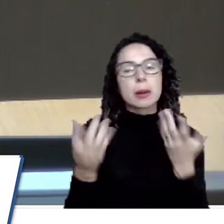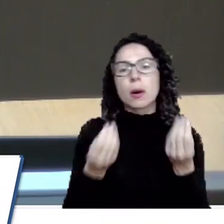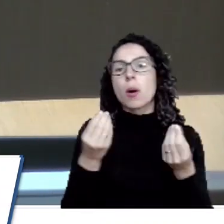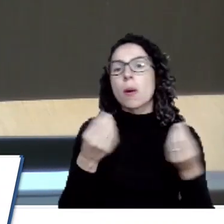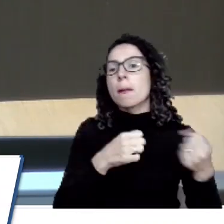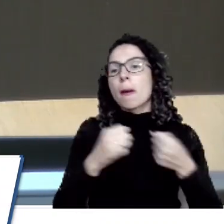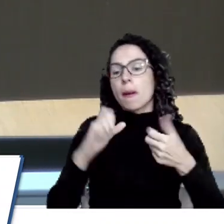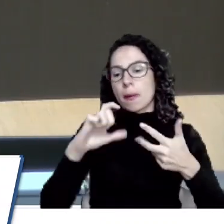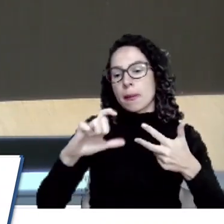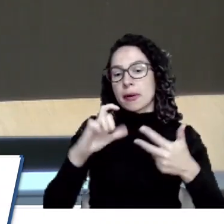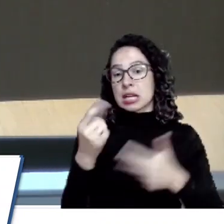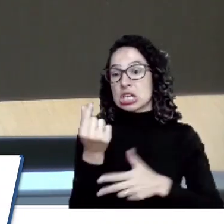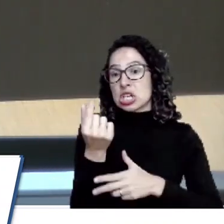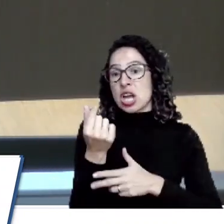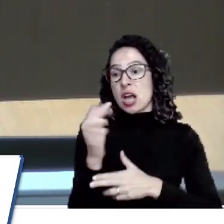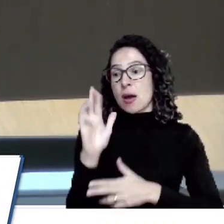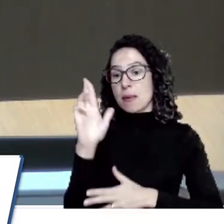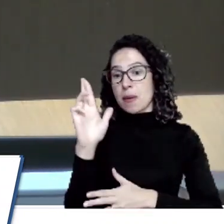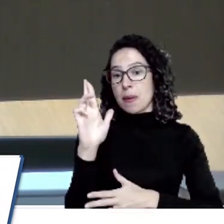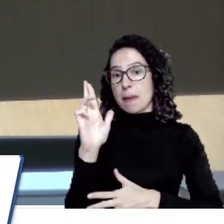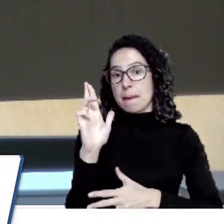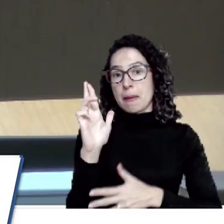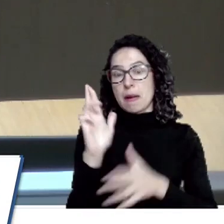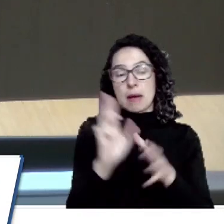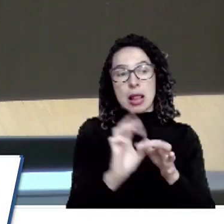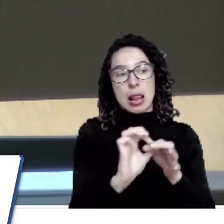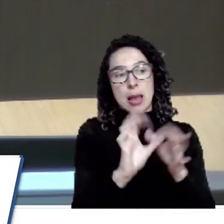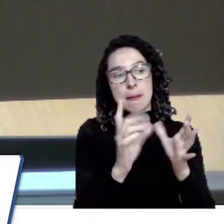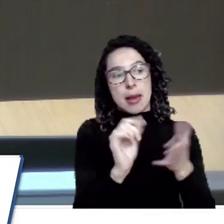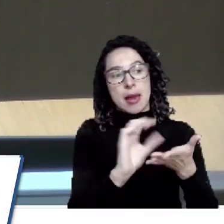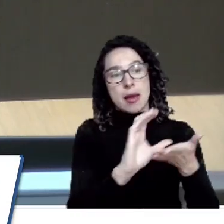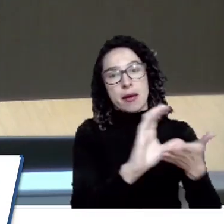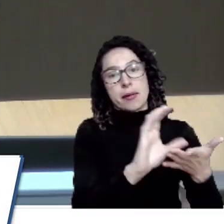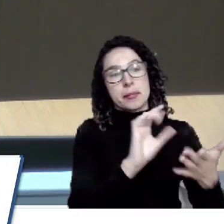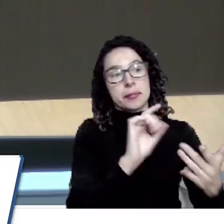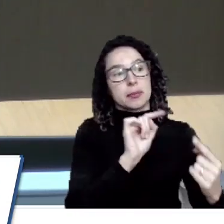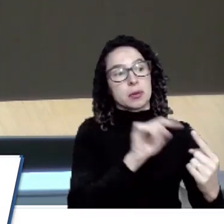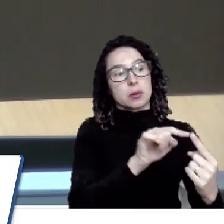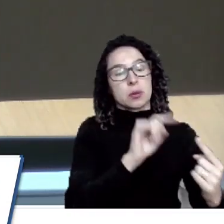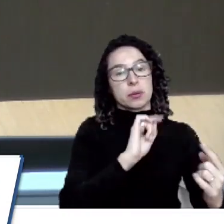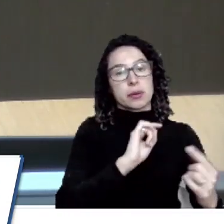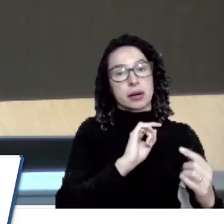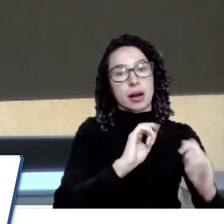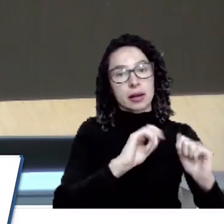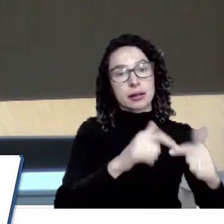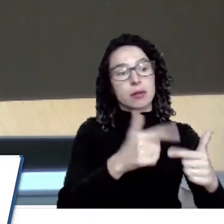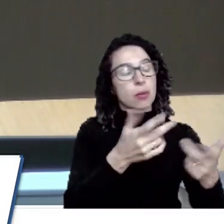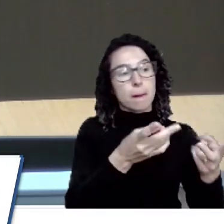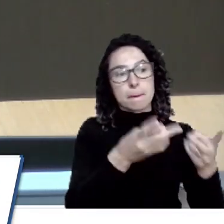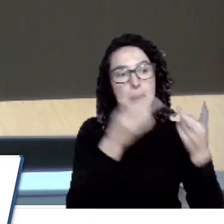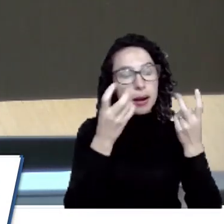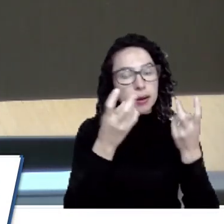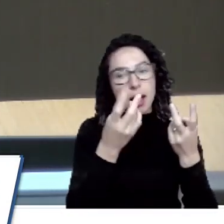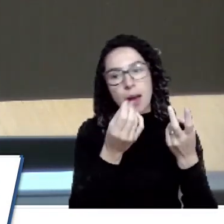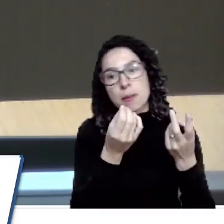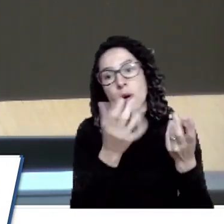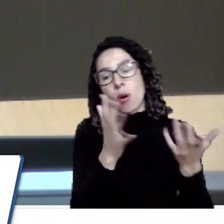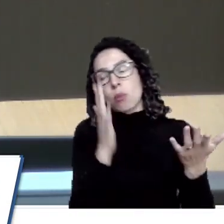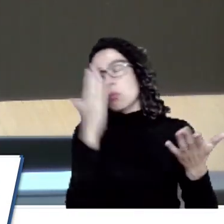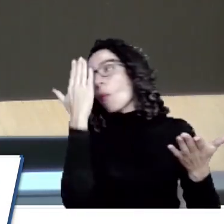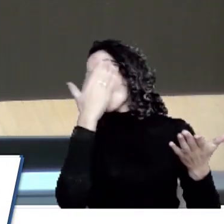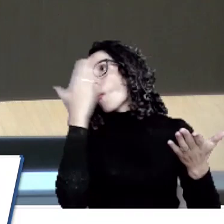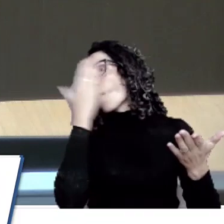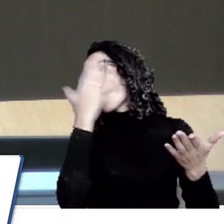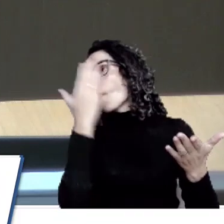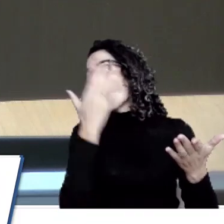do dinheiro e que libera a execução de ação não enxerga isso, ou não vê, ou não quer ver, ou se